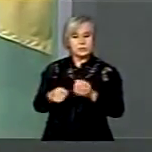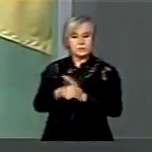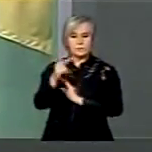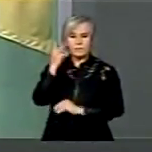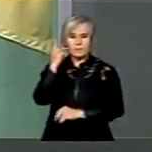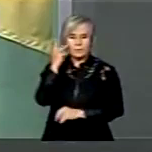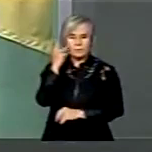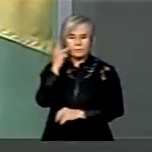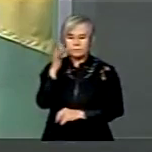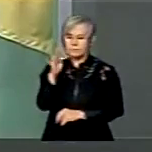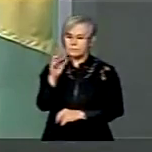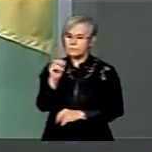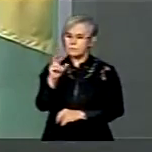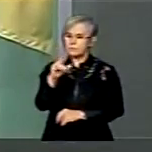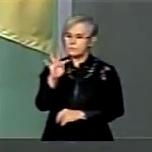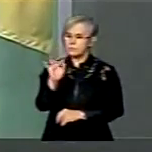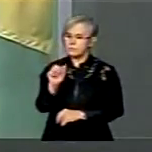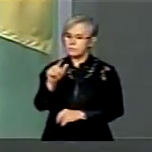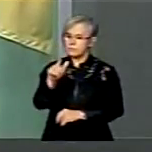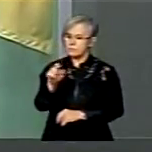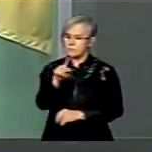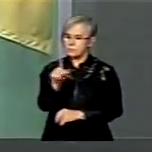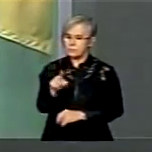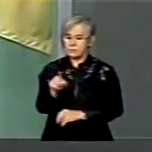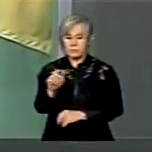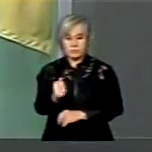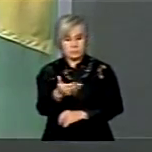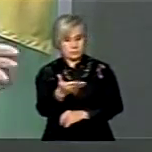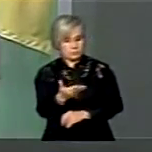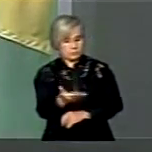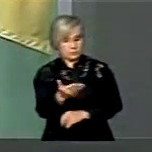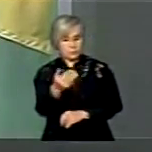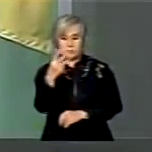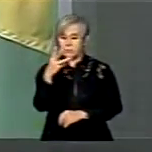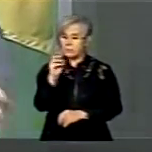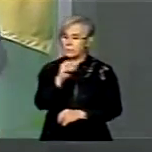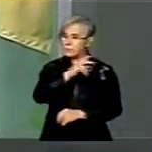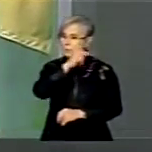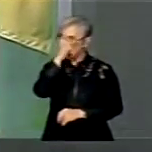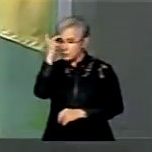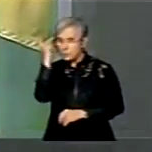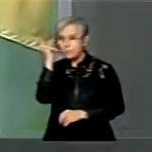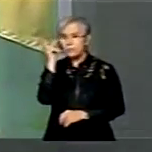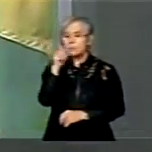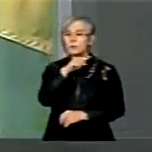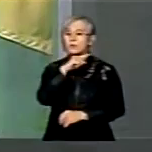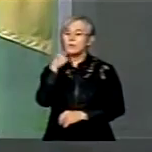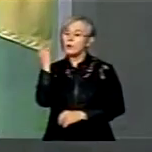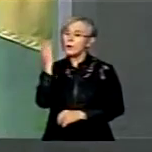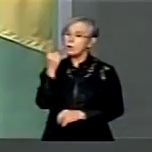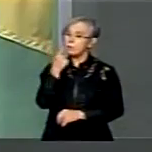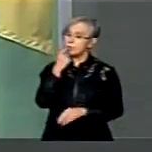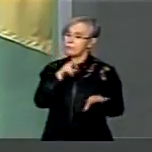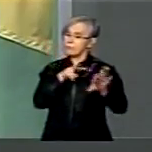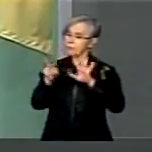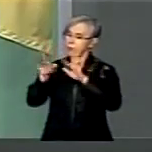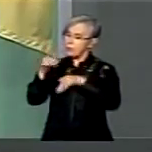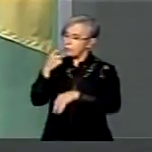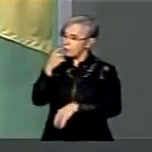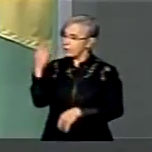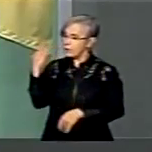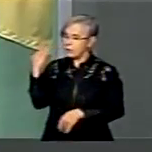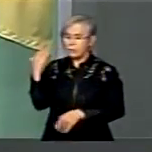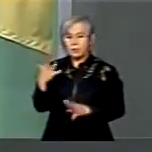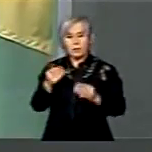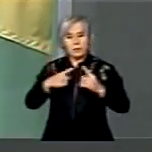Fortaleza, e está aqui o deputado Moroni Toga, que é expert no assunto, 30 pessoas foram assassinadas no último fim de semana.